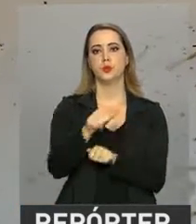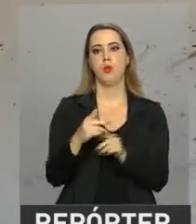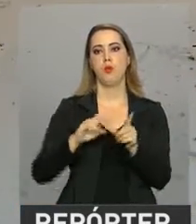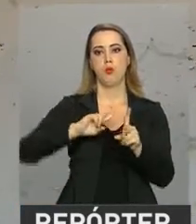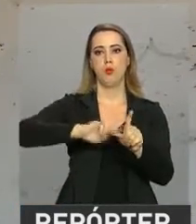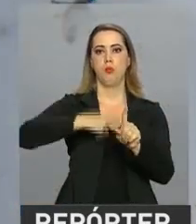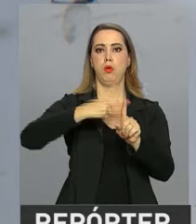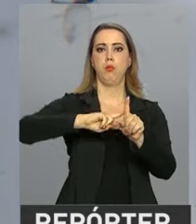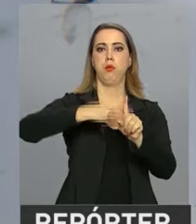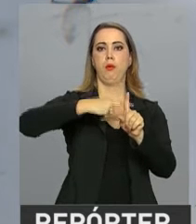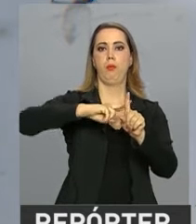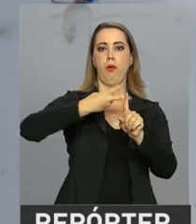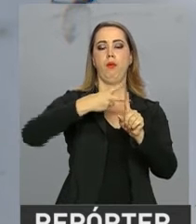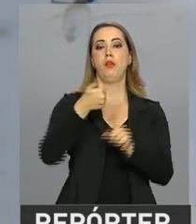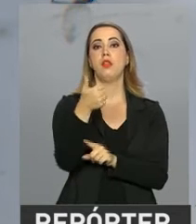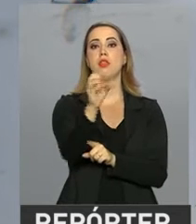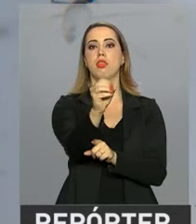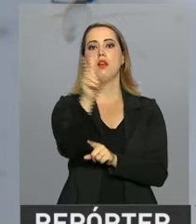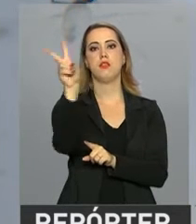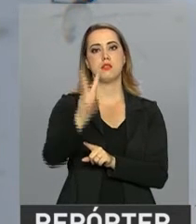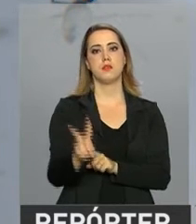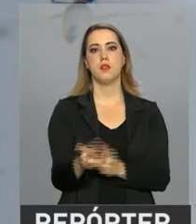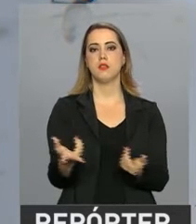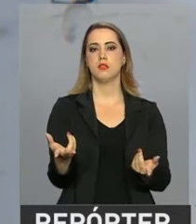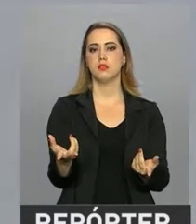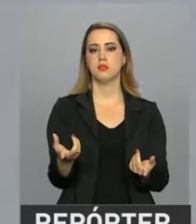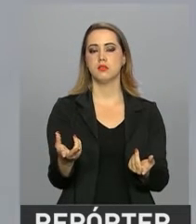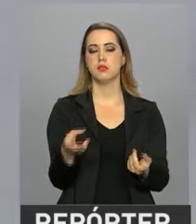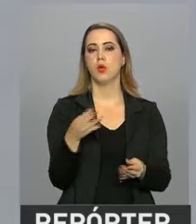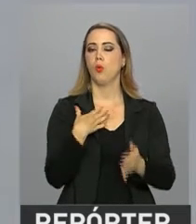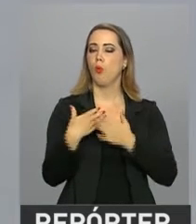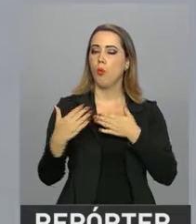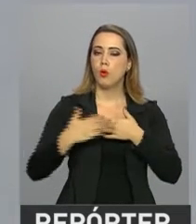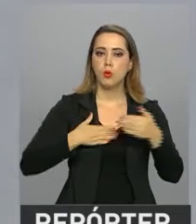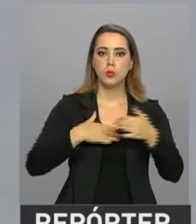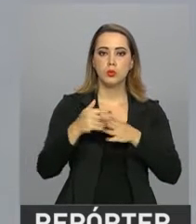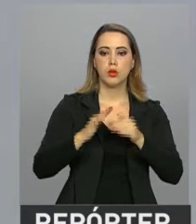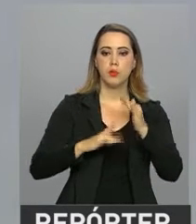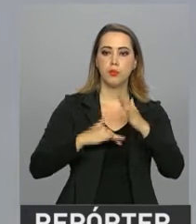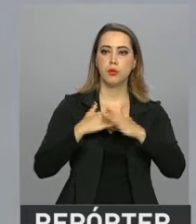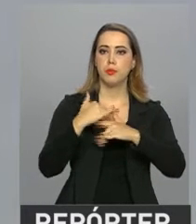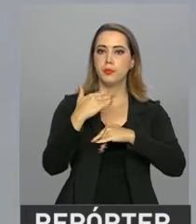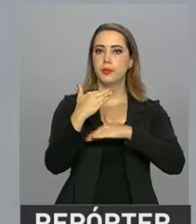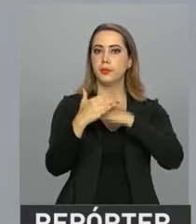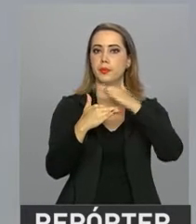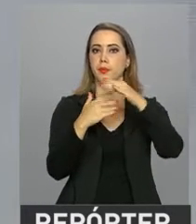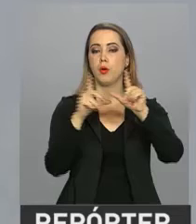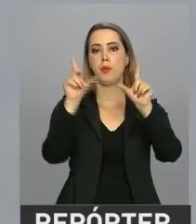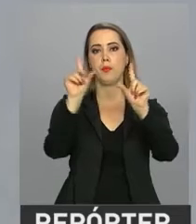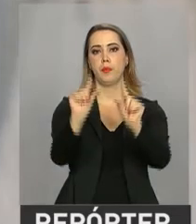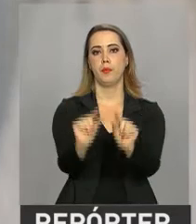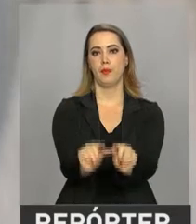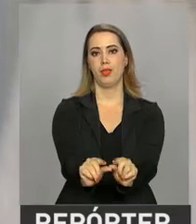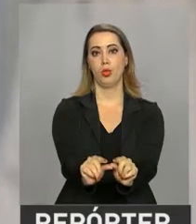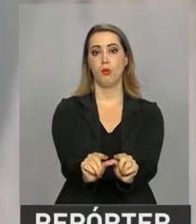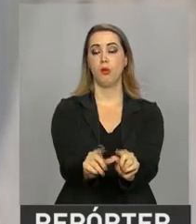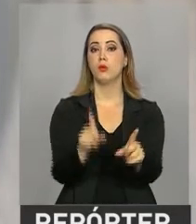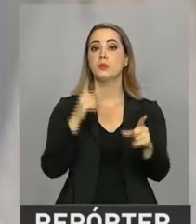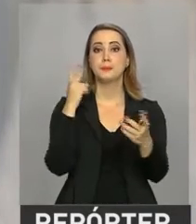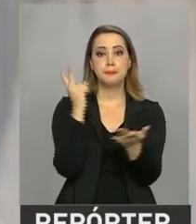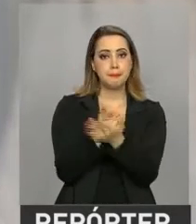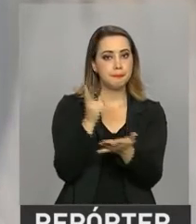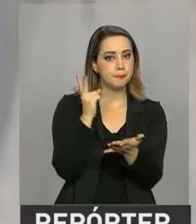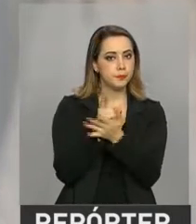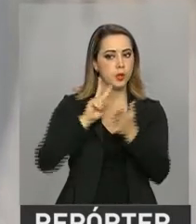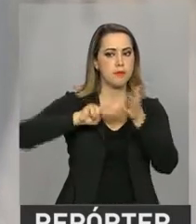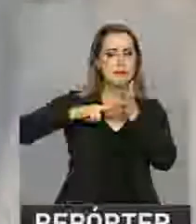vezes de crescimento. Então, qualquer crescimento para o ano que vem, né, que seja muito menor do que desse ano, representa muito